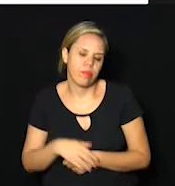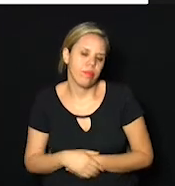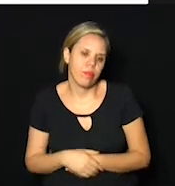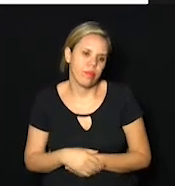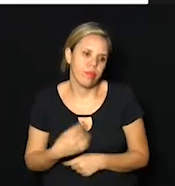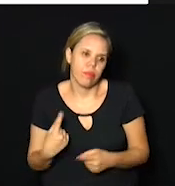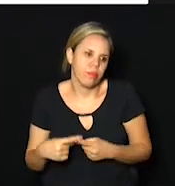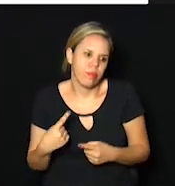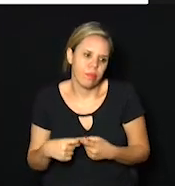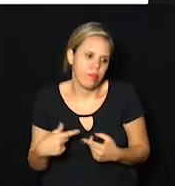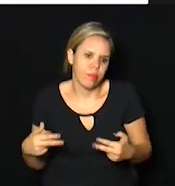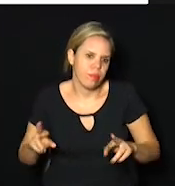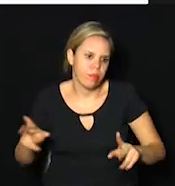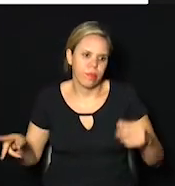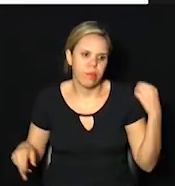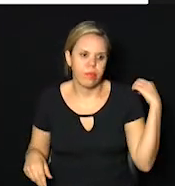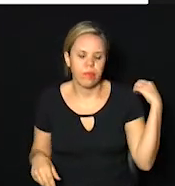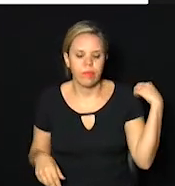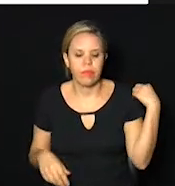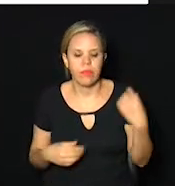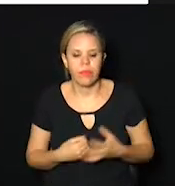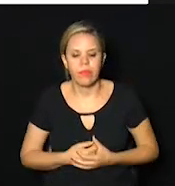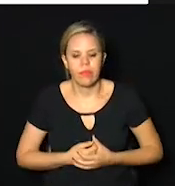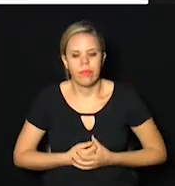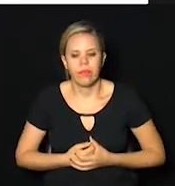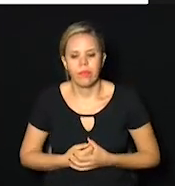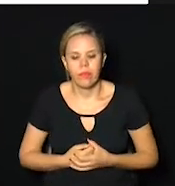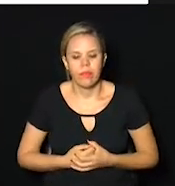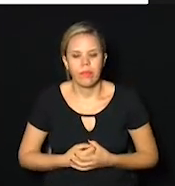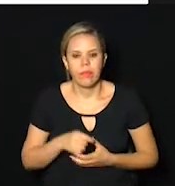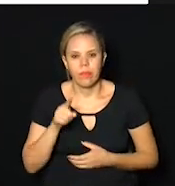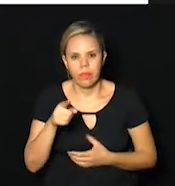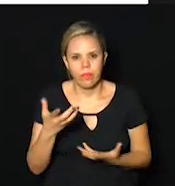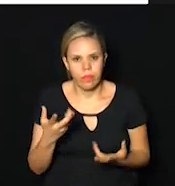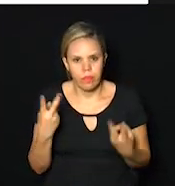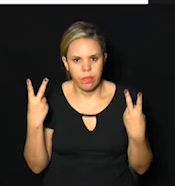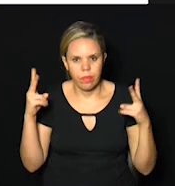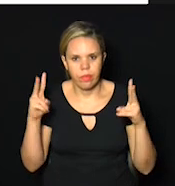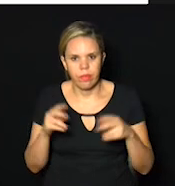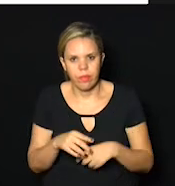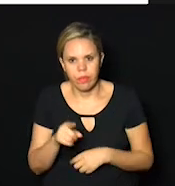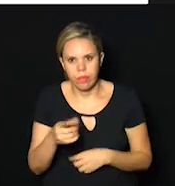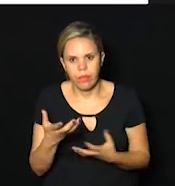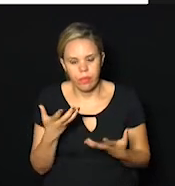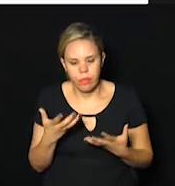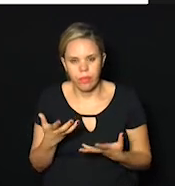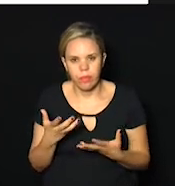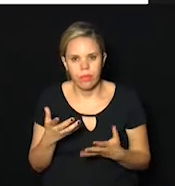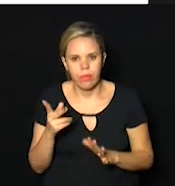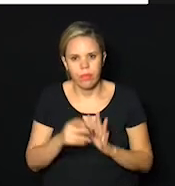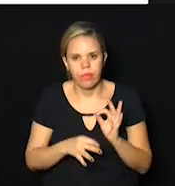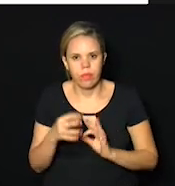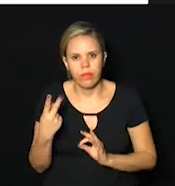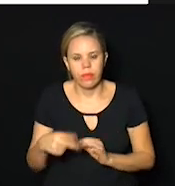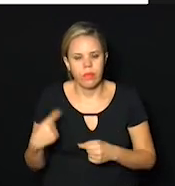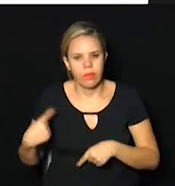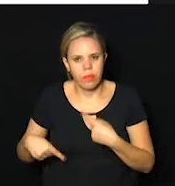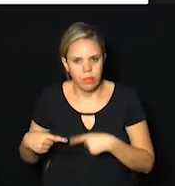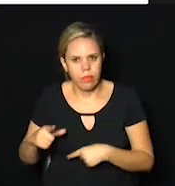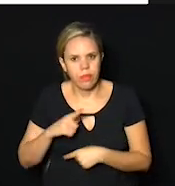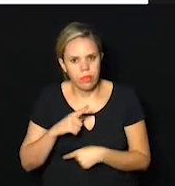Porque são coisas diferentes, né? Quando você quer vencer, você quer que o seu projeto político